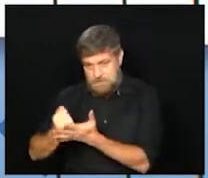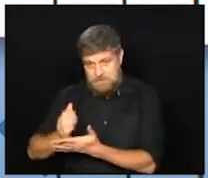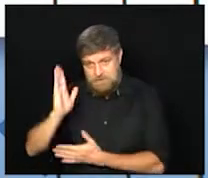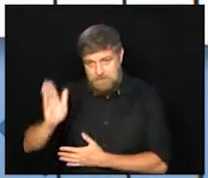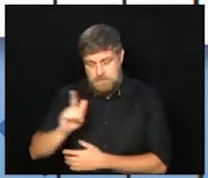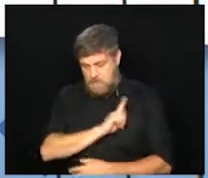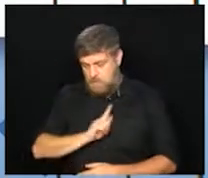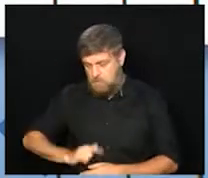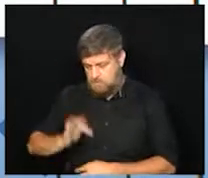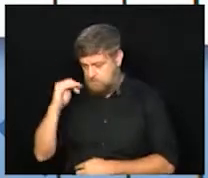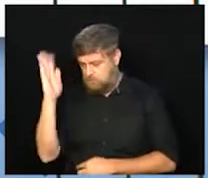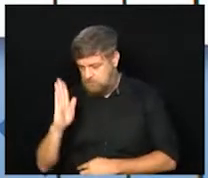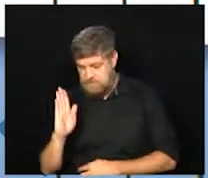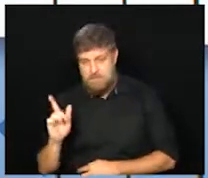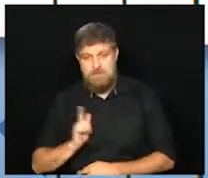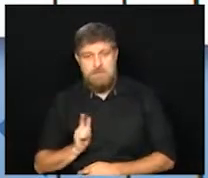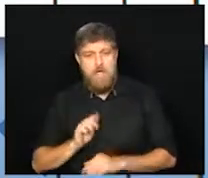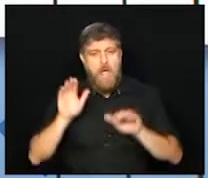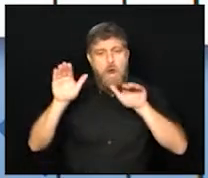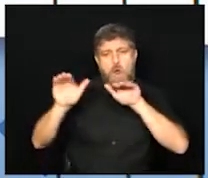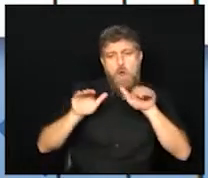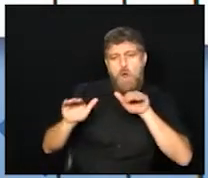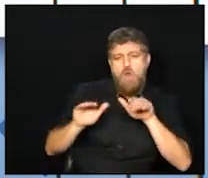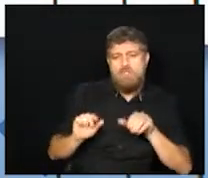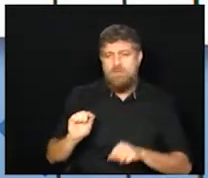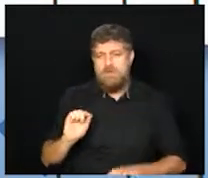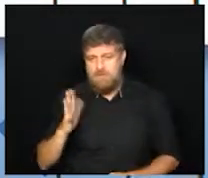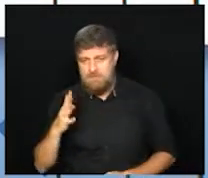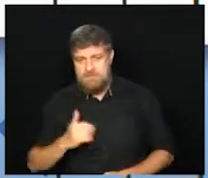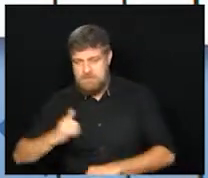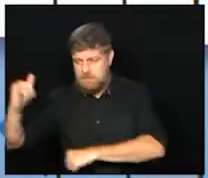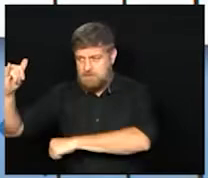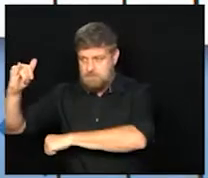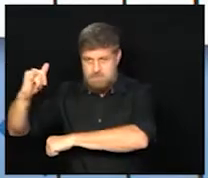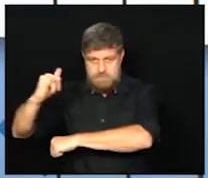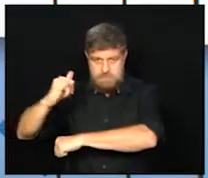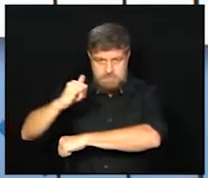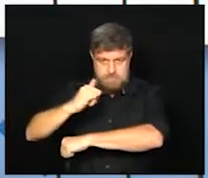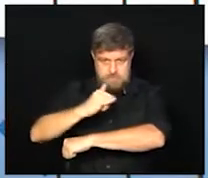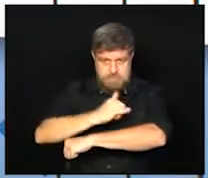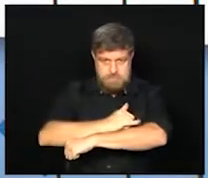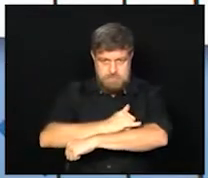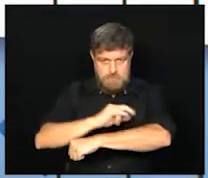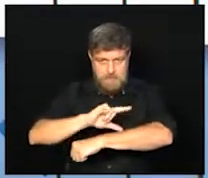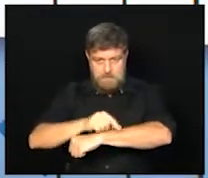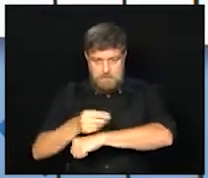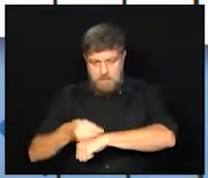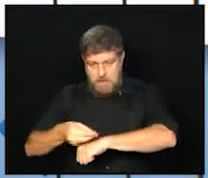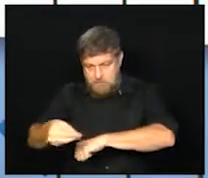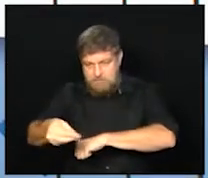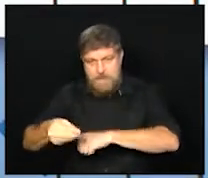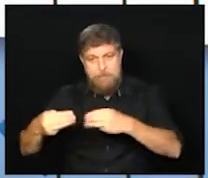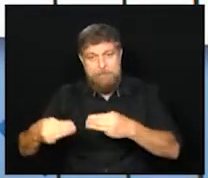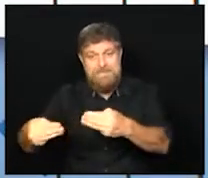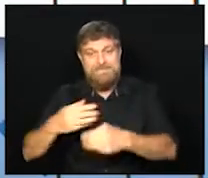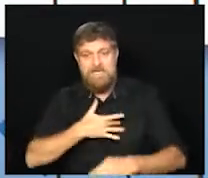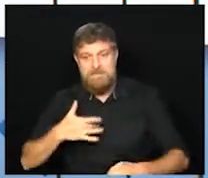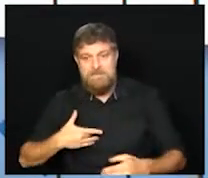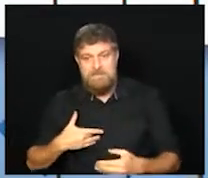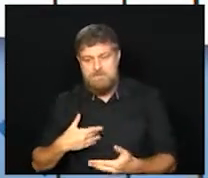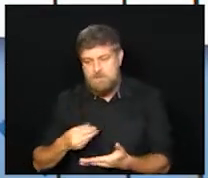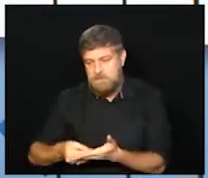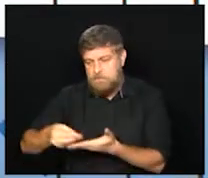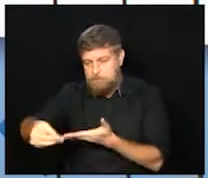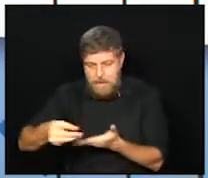governo federal. E a logística é assim, chega pelos aeroportos, vai para o Ministério da Saúde, que faz a